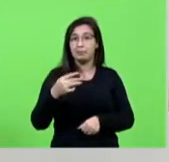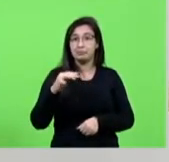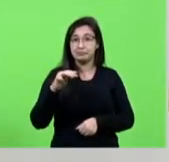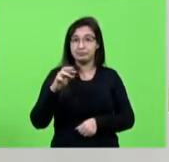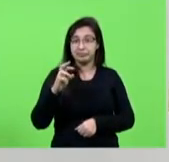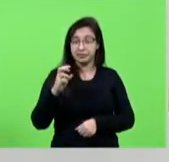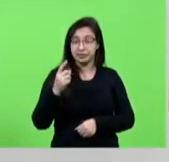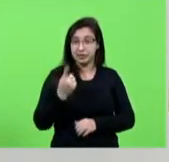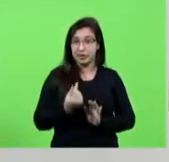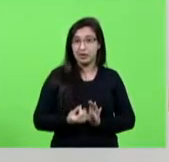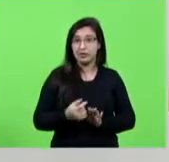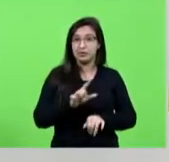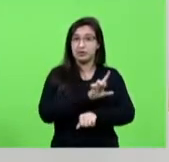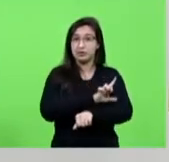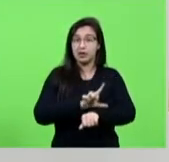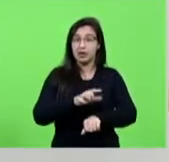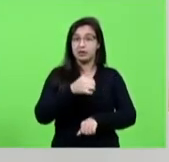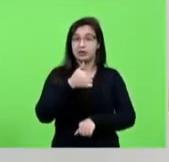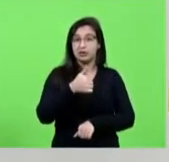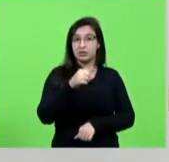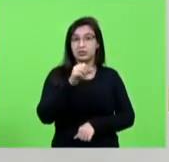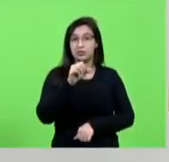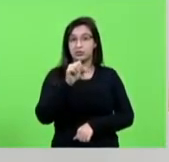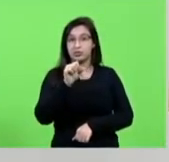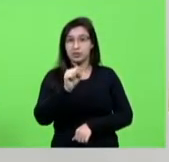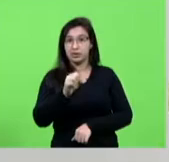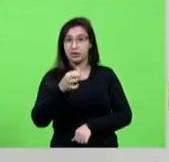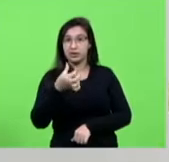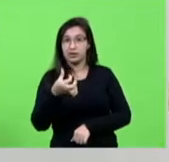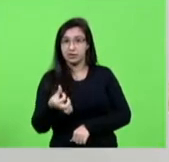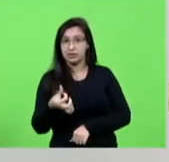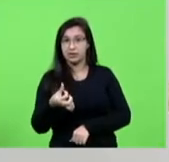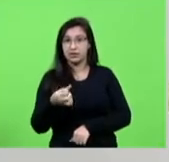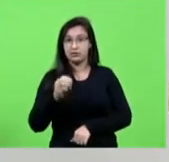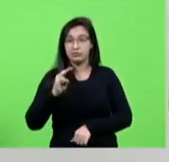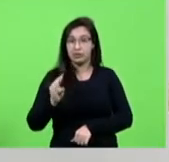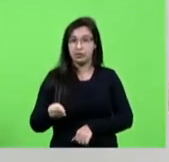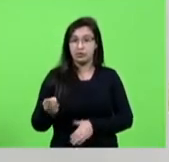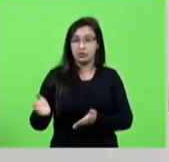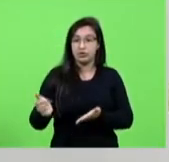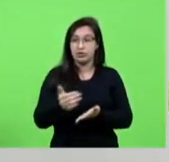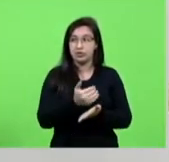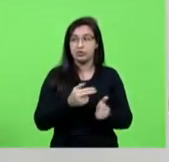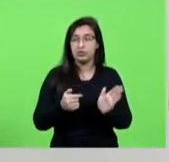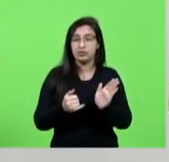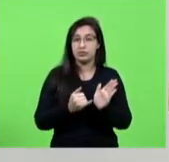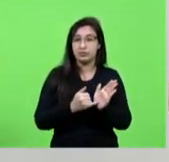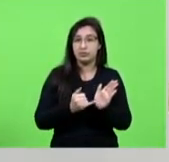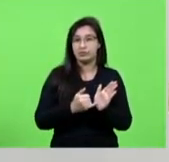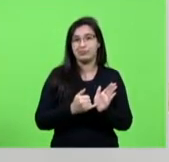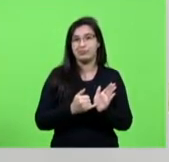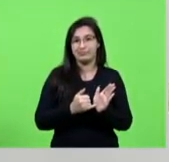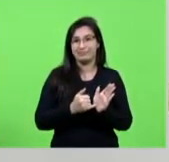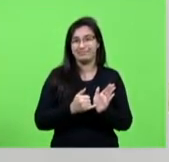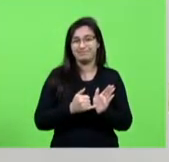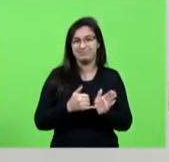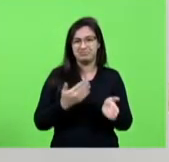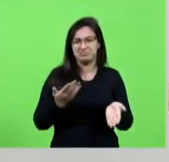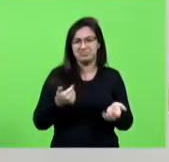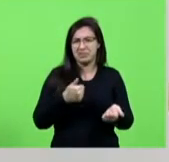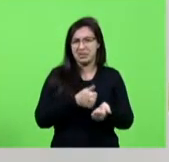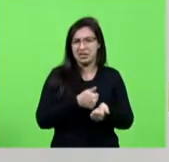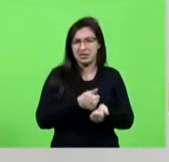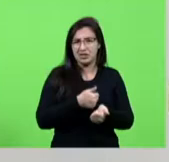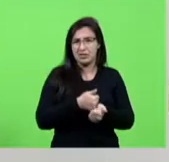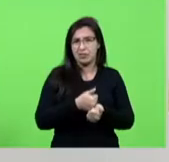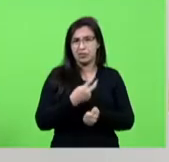Lages, 186 milhões de reais foi recolhido de impostos municipais na cidade de Lages. Não chega perto ainda aos 201